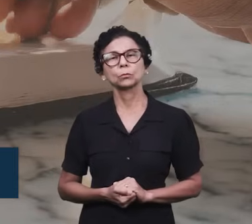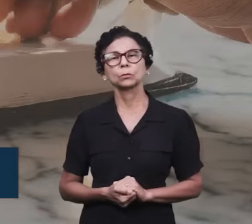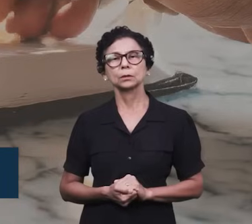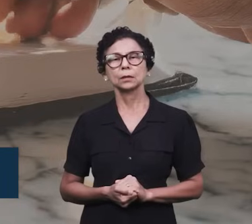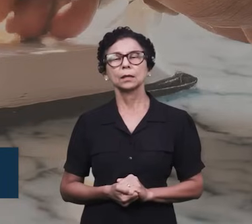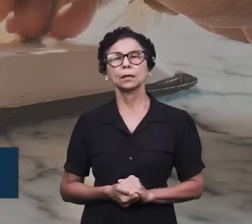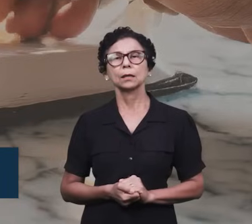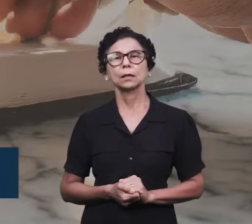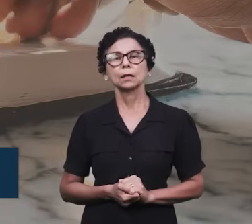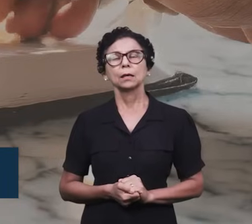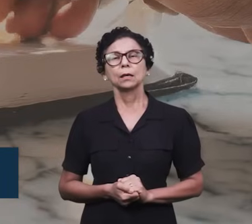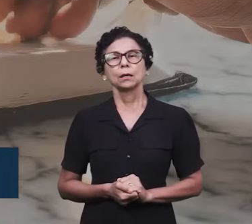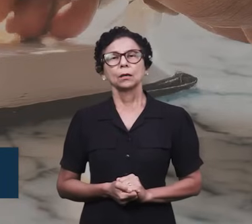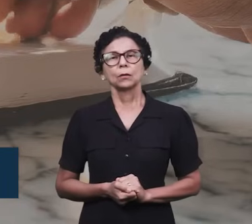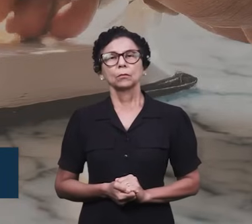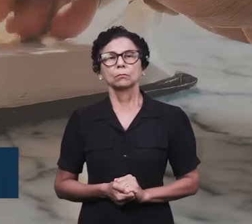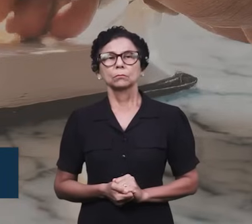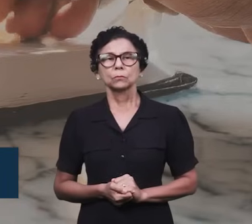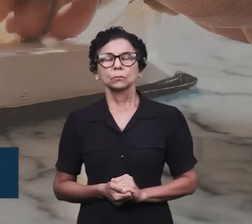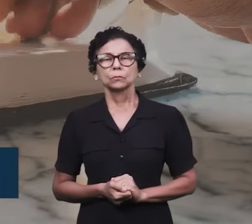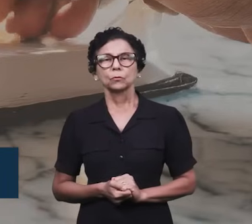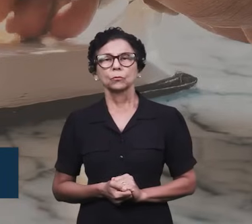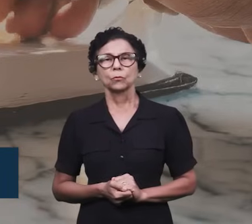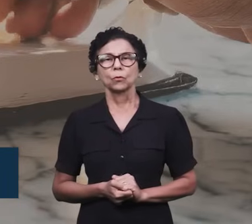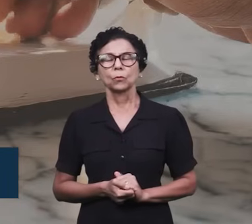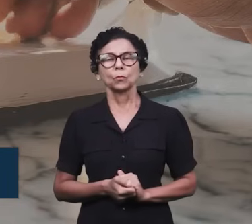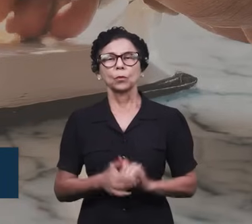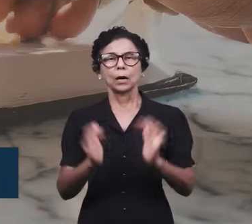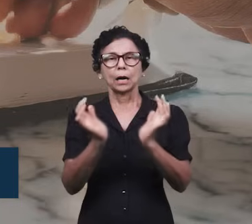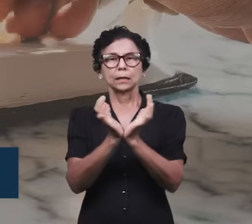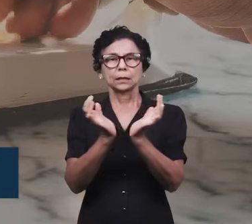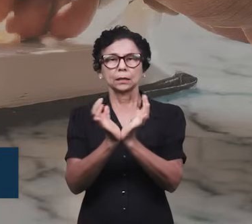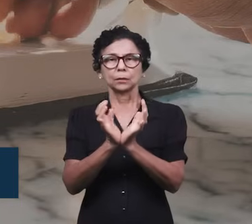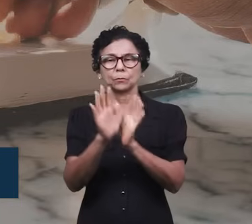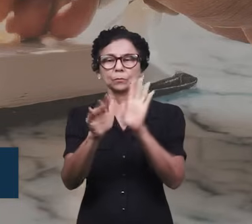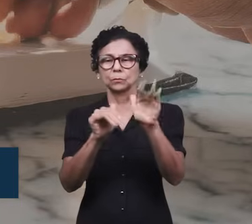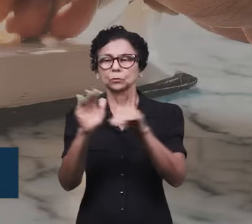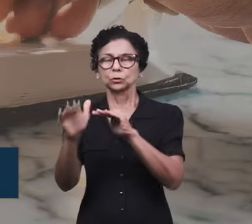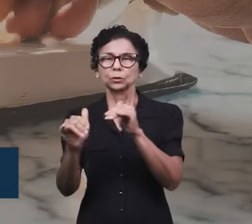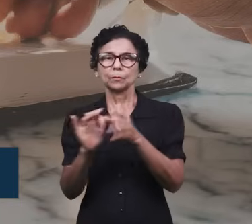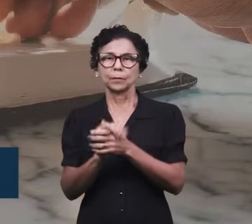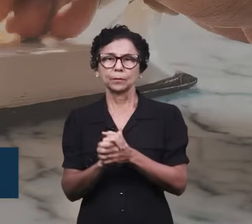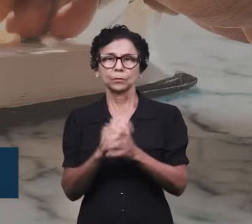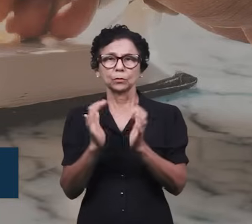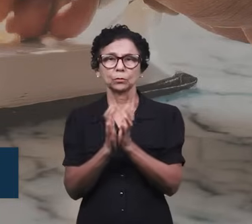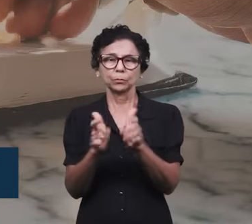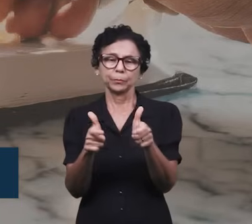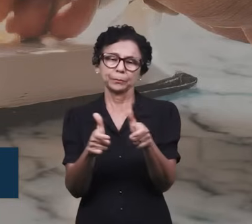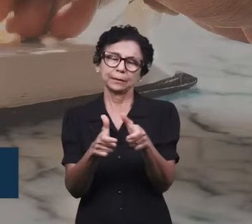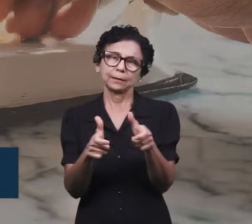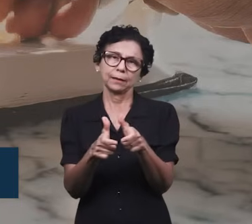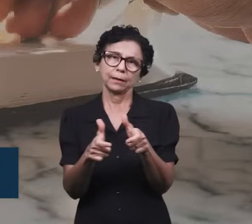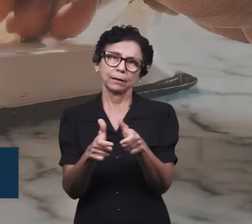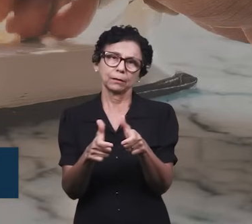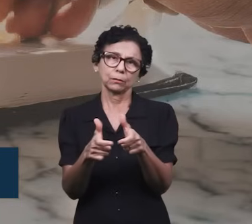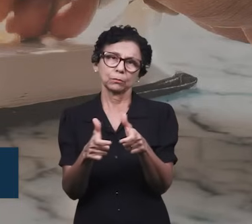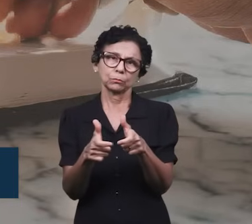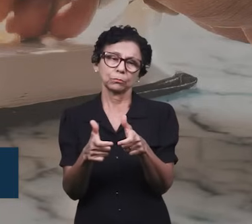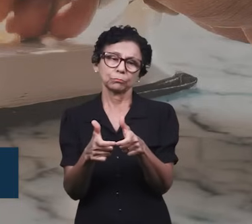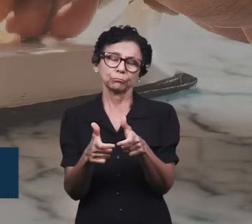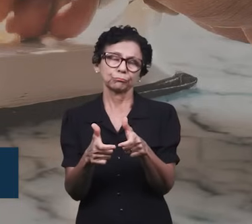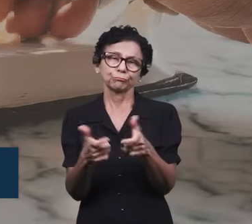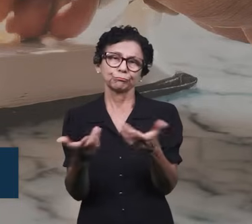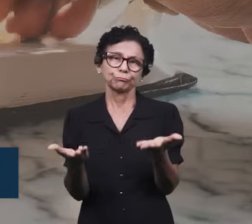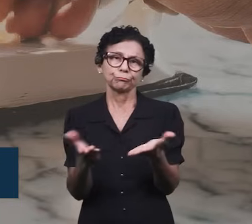a preparação, né, da equipe. Os irmãos vejam, nós somos um grupo pequeno, não temos muitas condições de